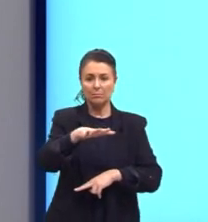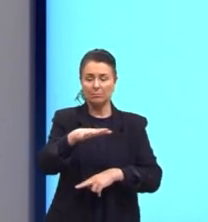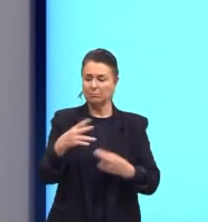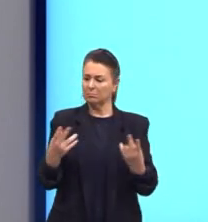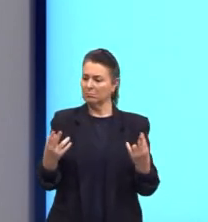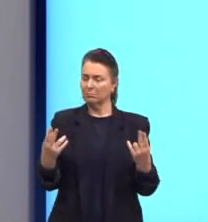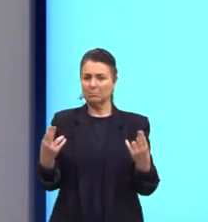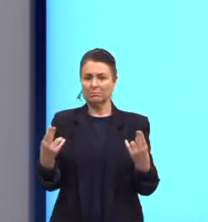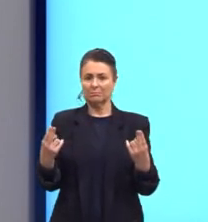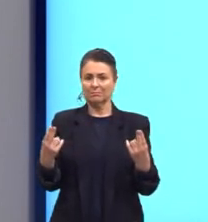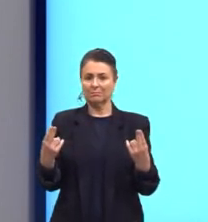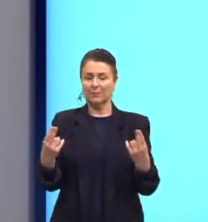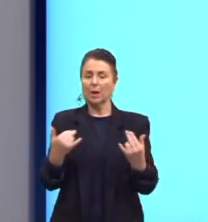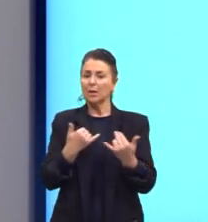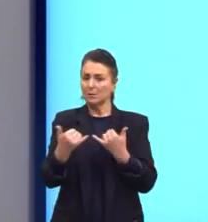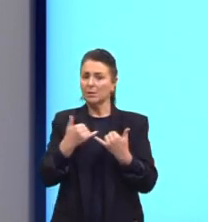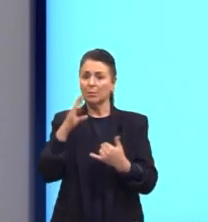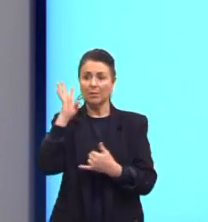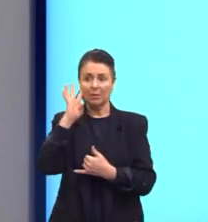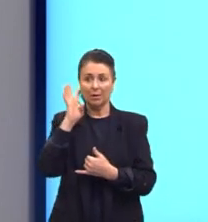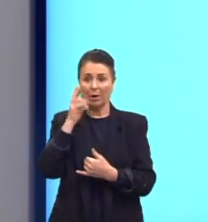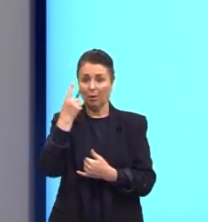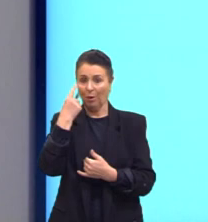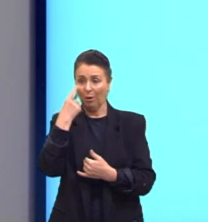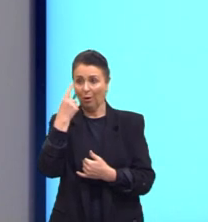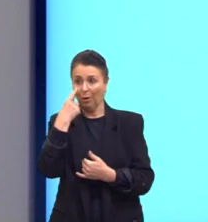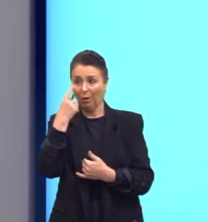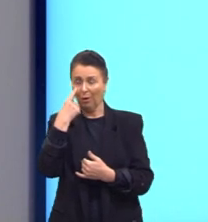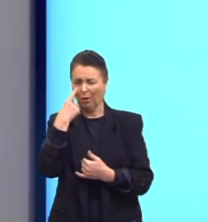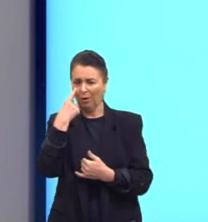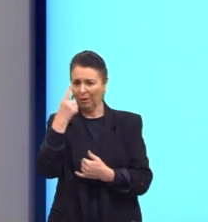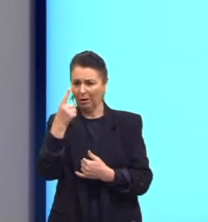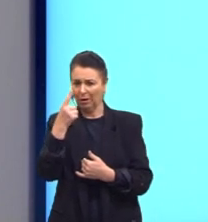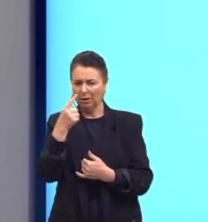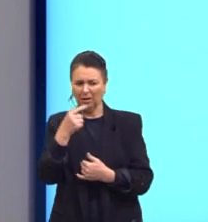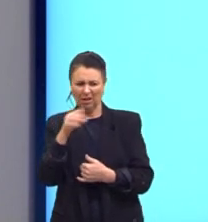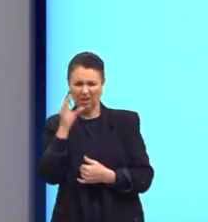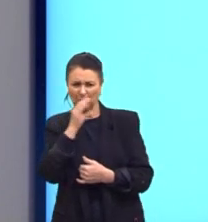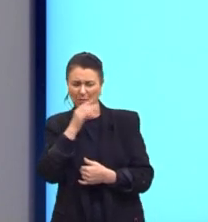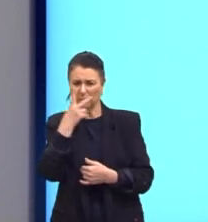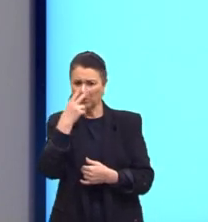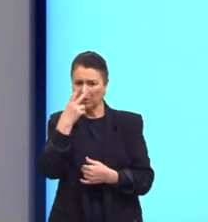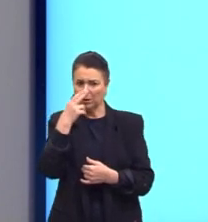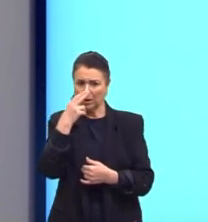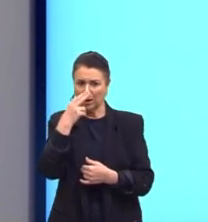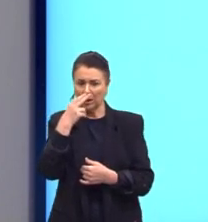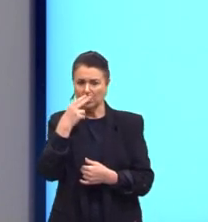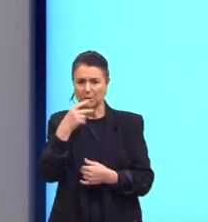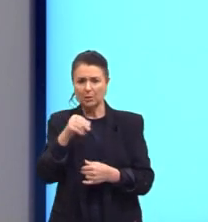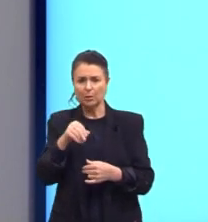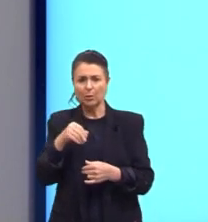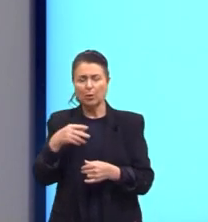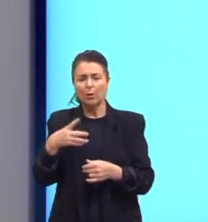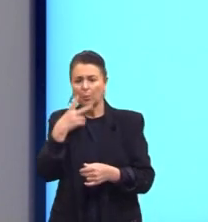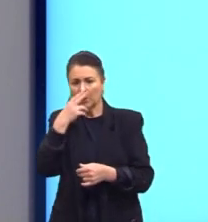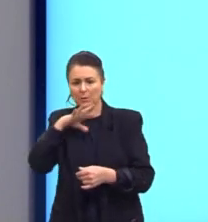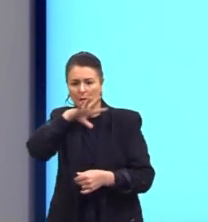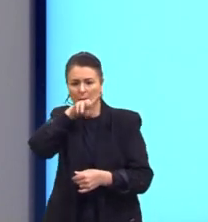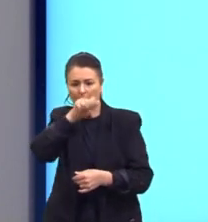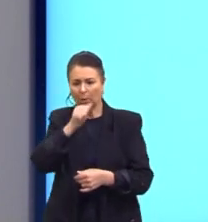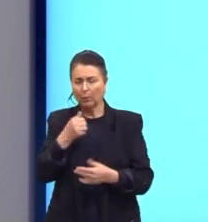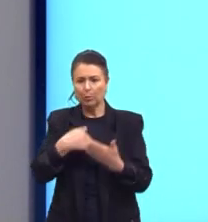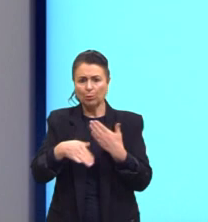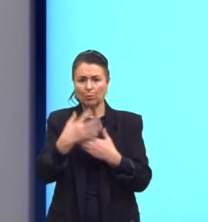Então esse exemplo que é bem legal ó se a gente olhar meio rápido parece um mesmo bicho né parece o mesmo